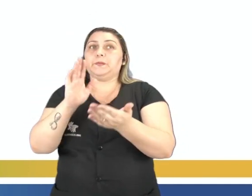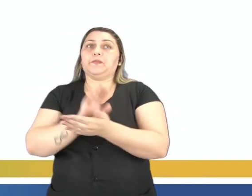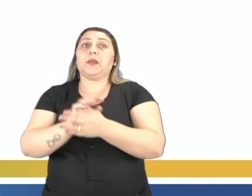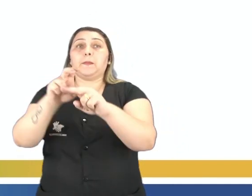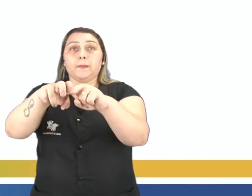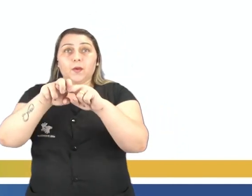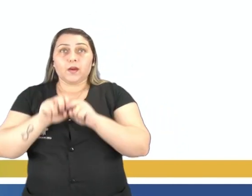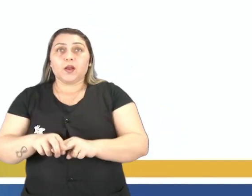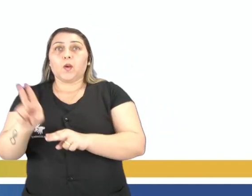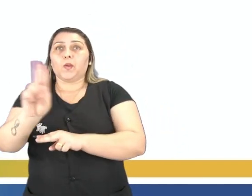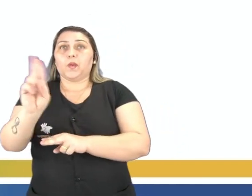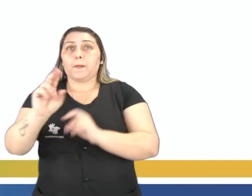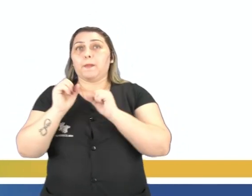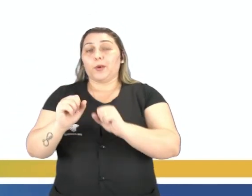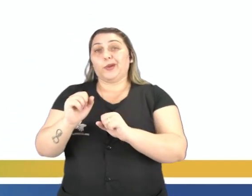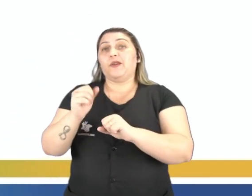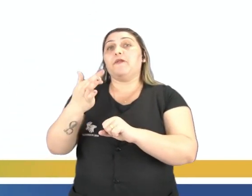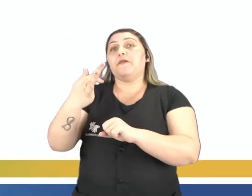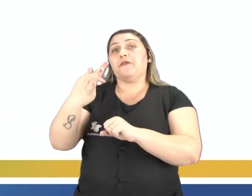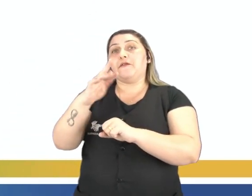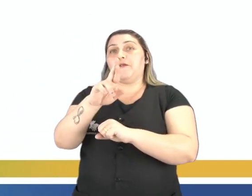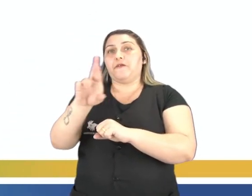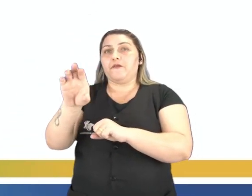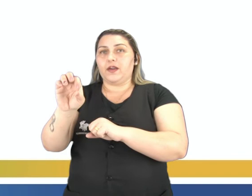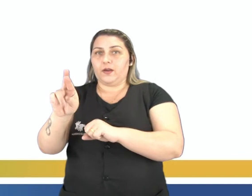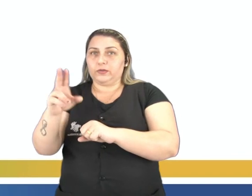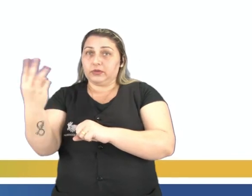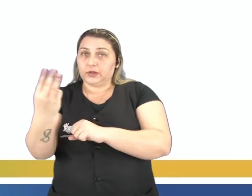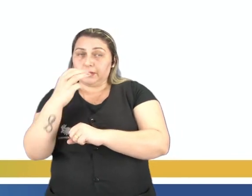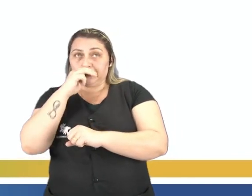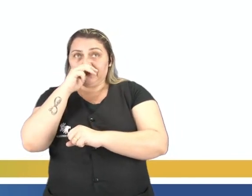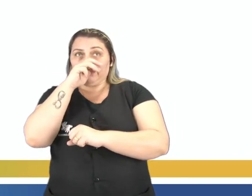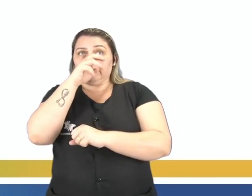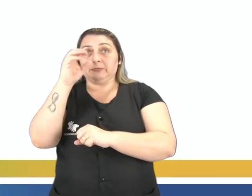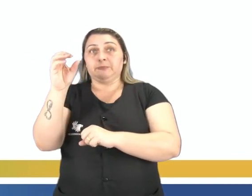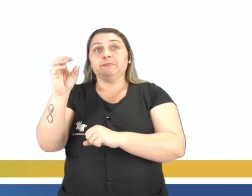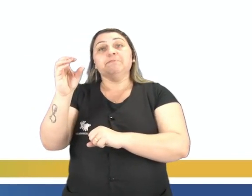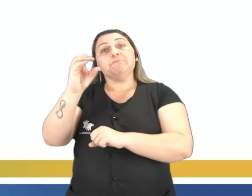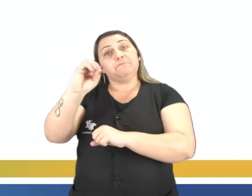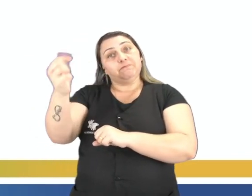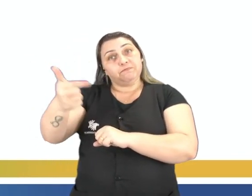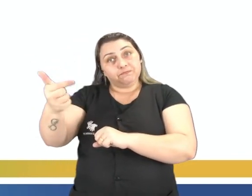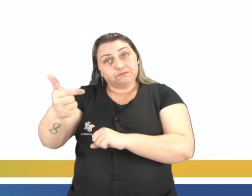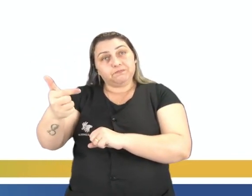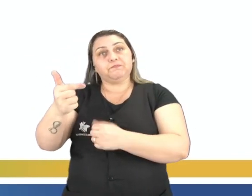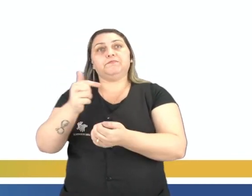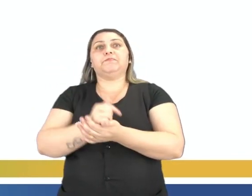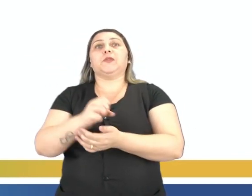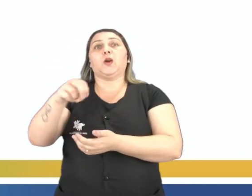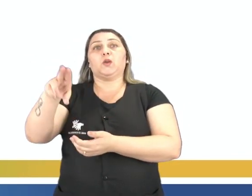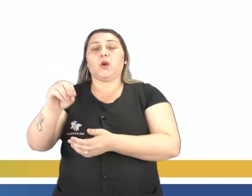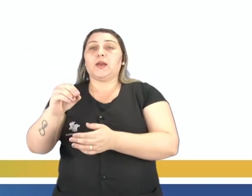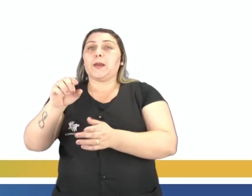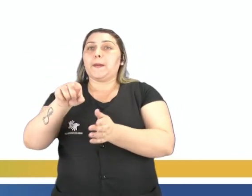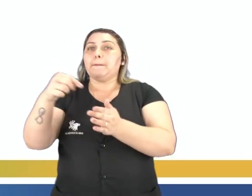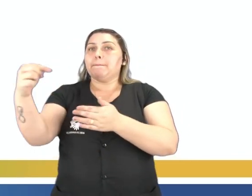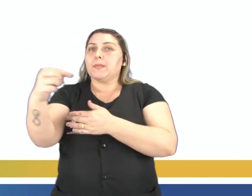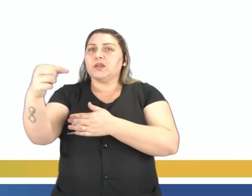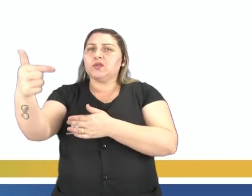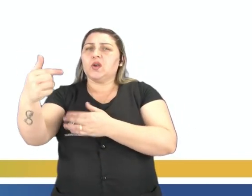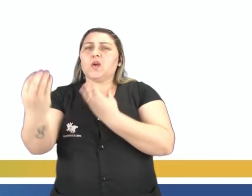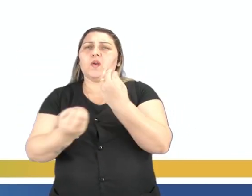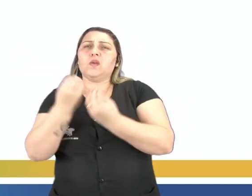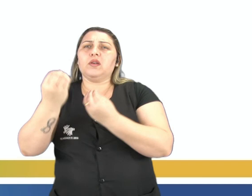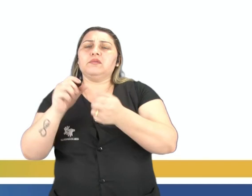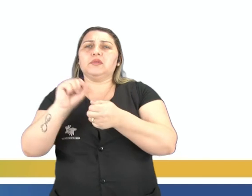Por isso, o seu nome pode ser óxido de ferro 3. E o oxigênio tem o NOx -2. Então, como que a